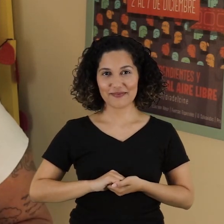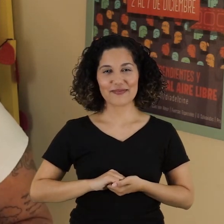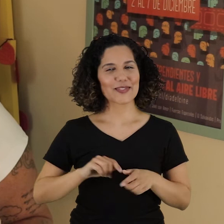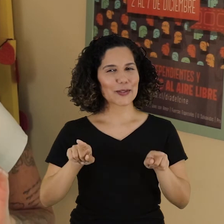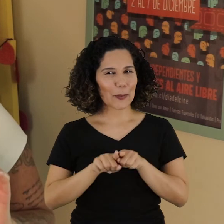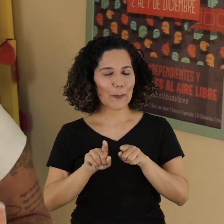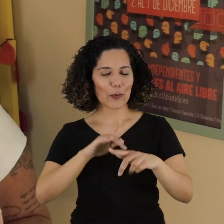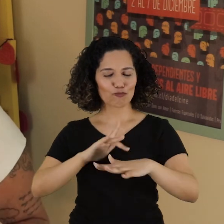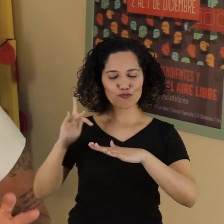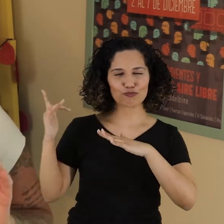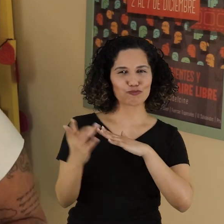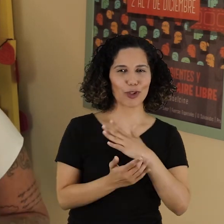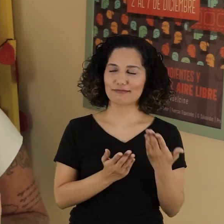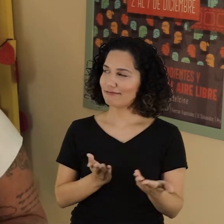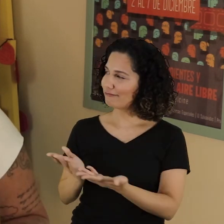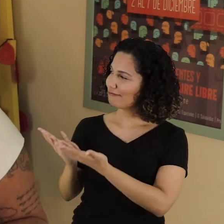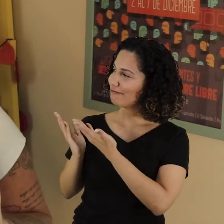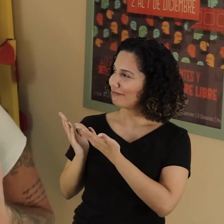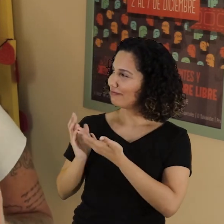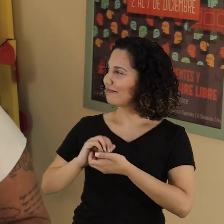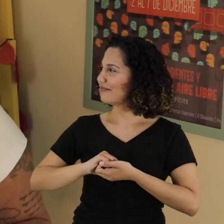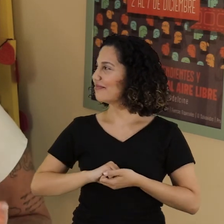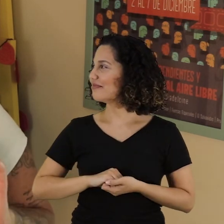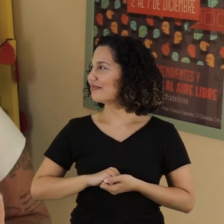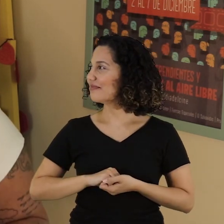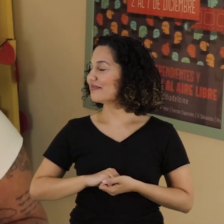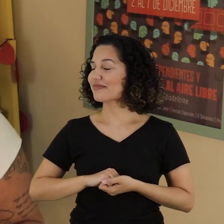festivalcamomila.com.br e acesse as nossas redes